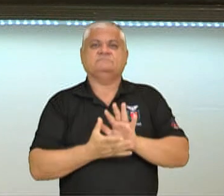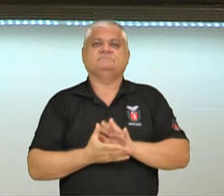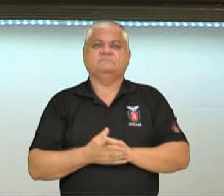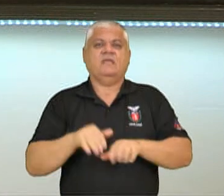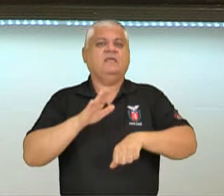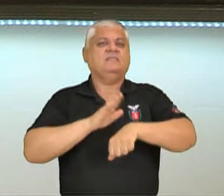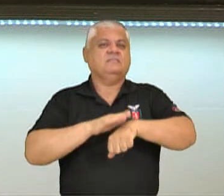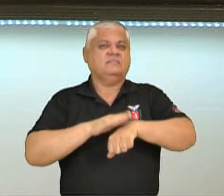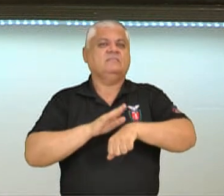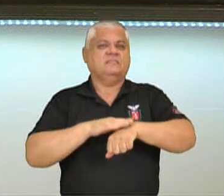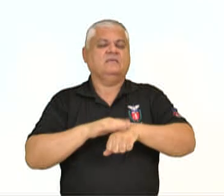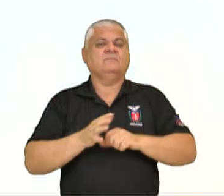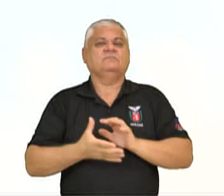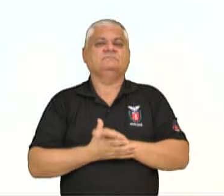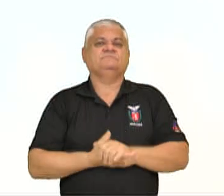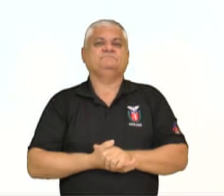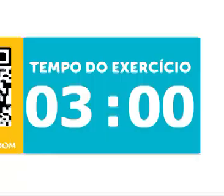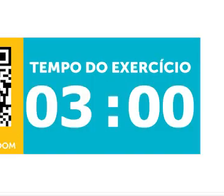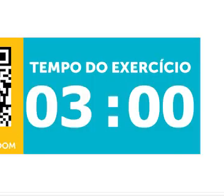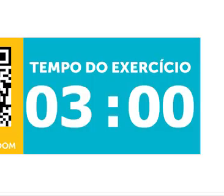Um tempo para mais essa questão.